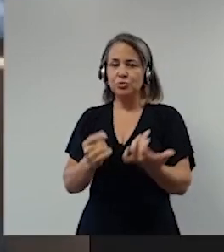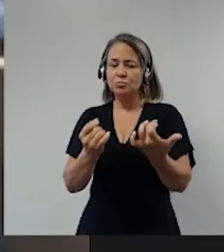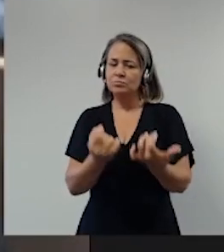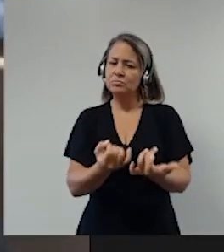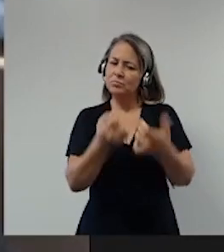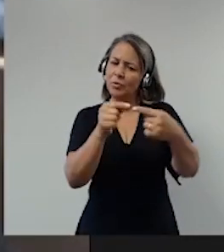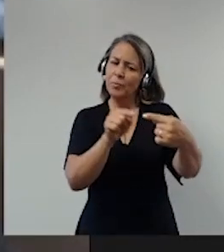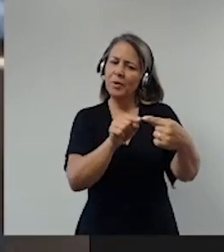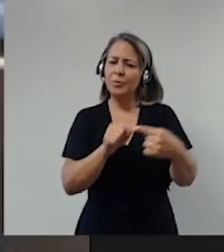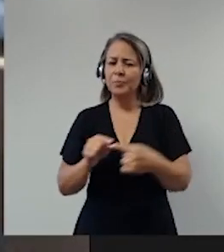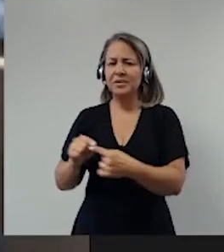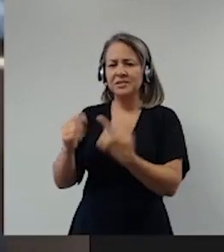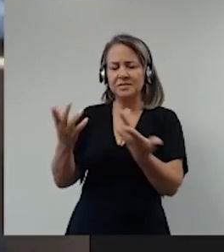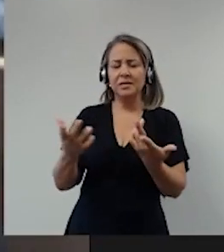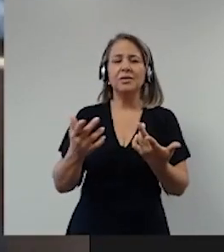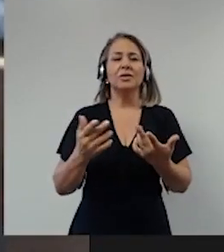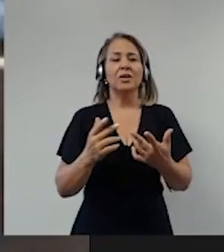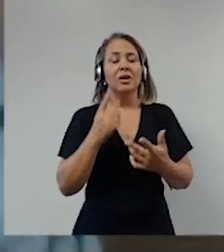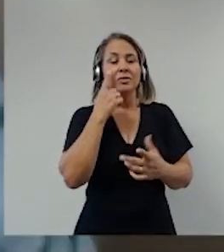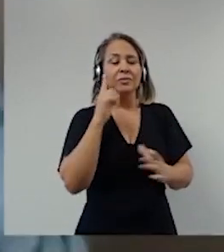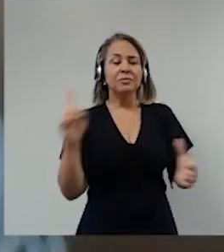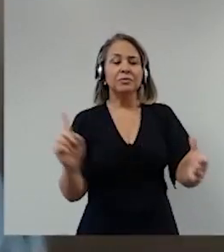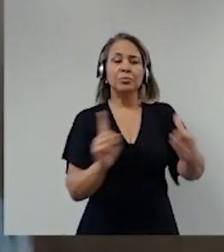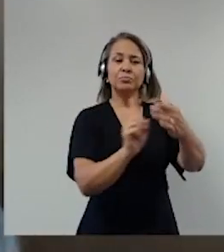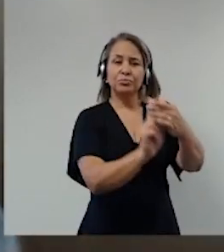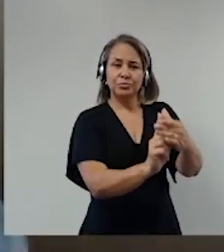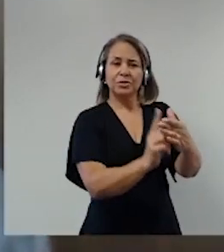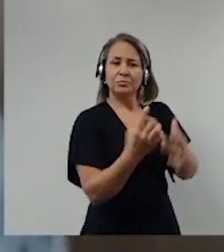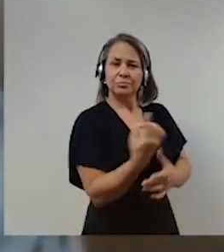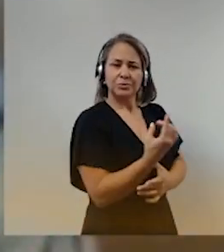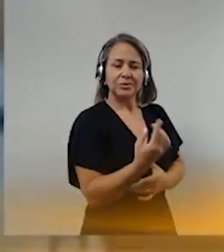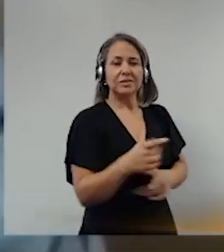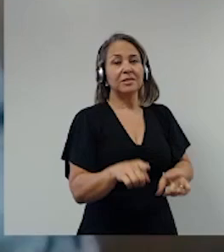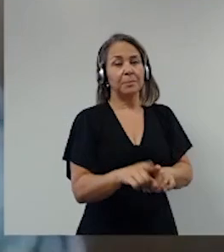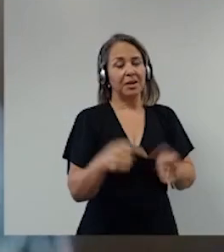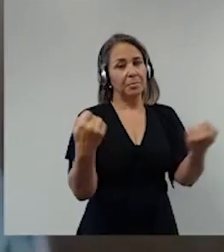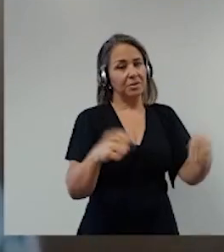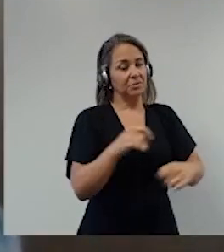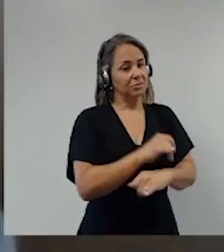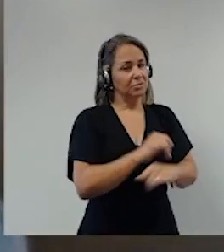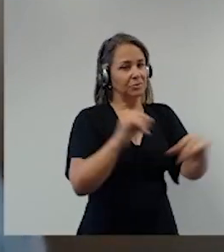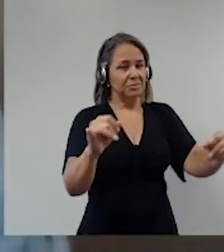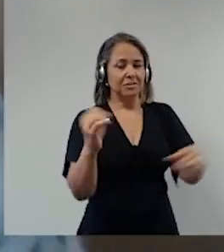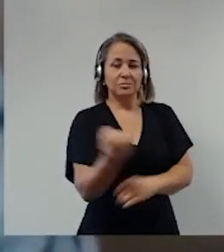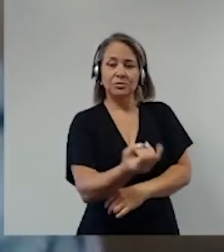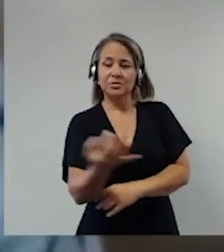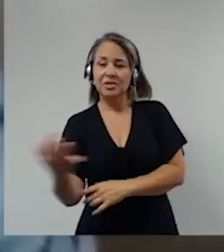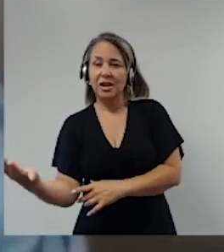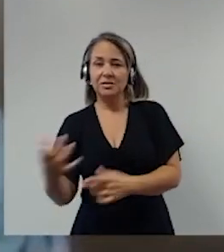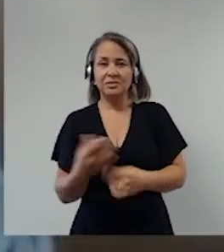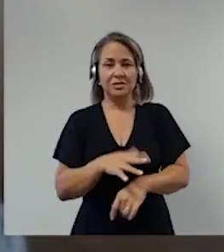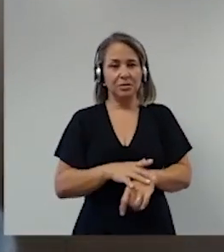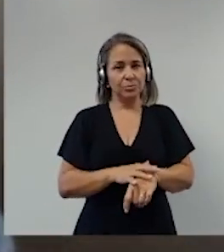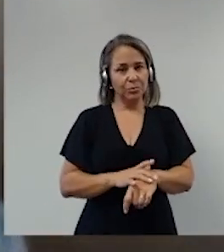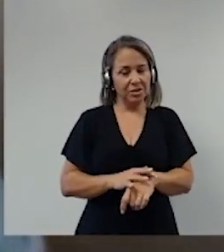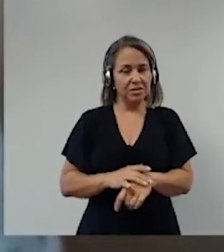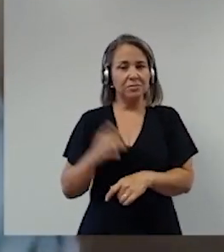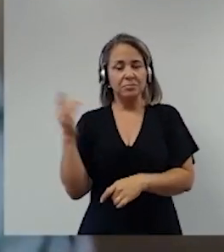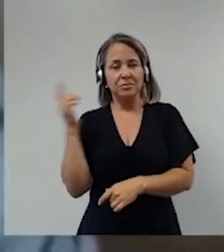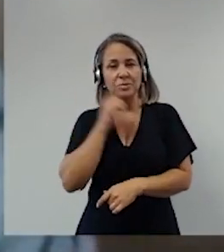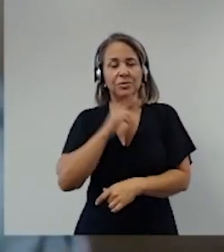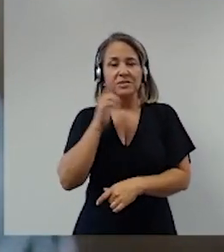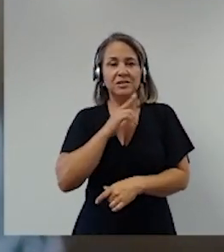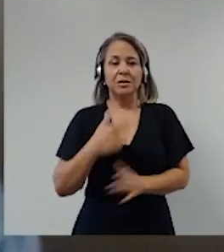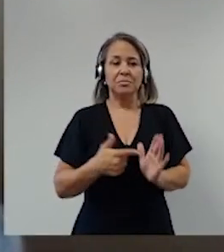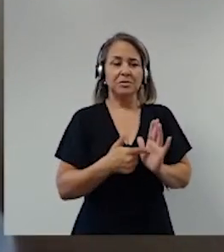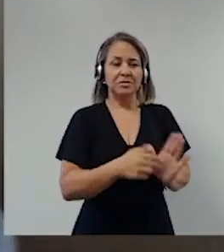perspectiva solidária do isolamento e a necessidade de informação dos dados sobre a doença para o exercício dos